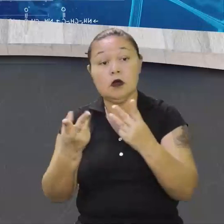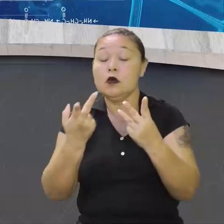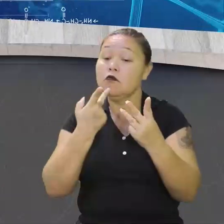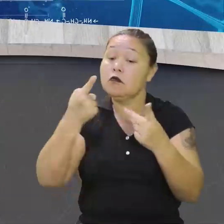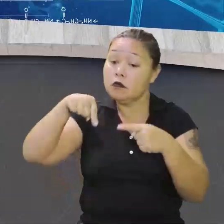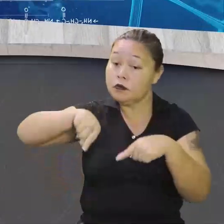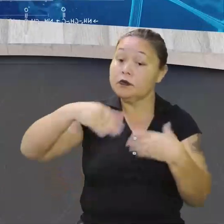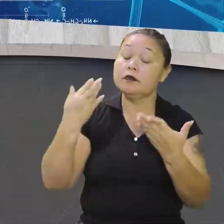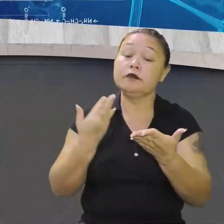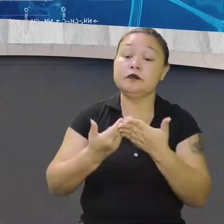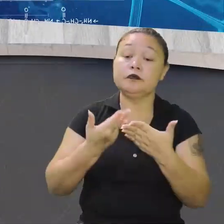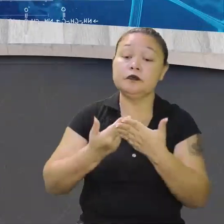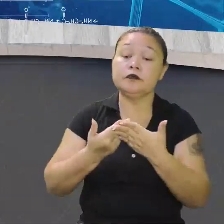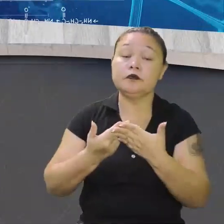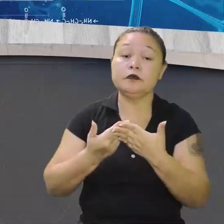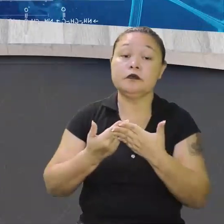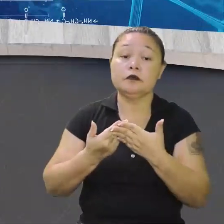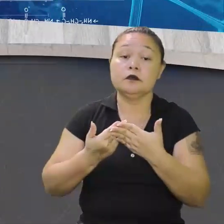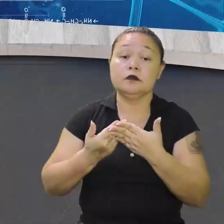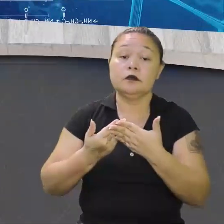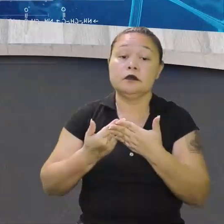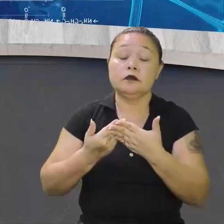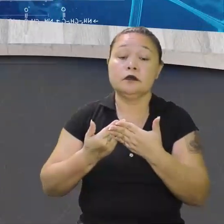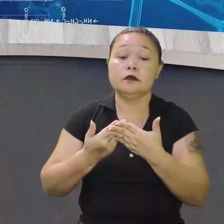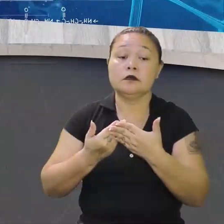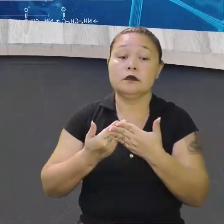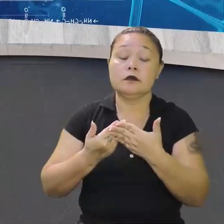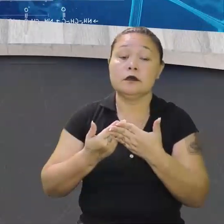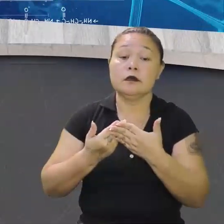ver nessa aula, tá certo? Para